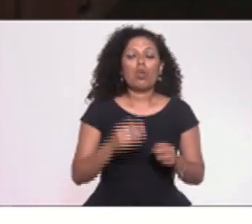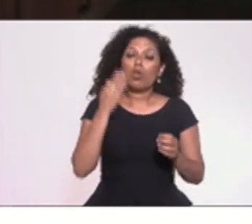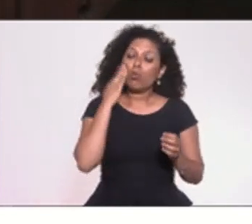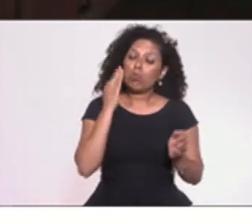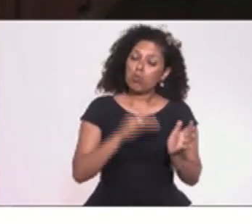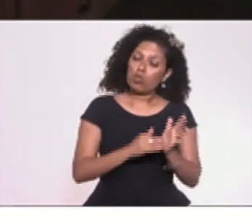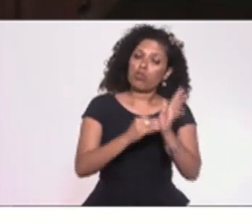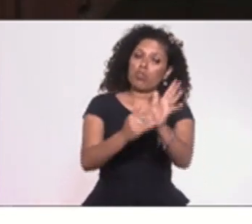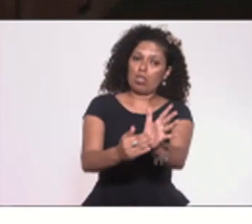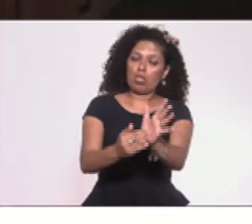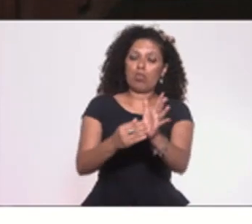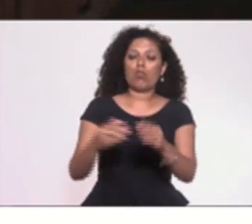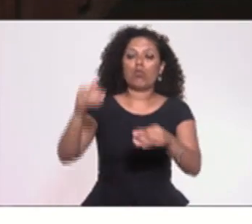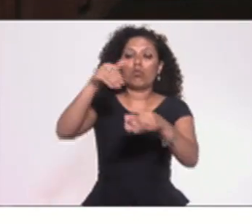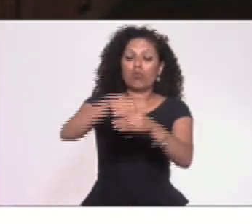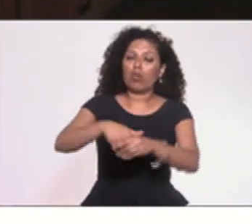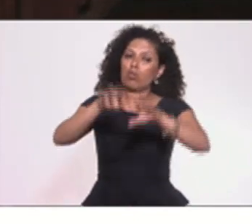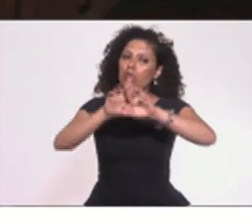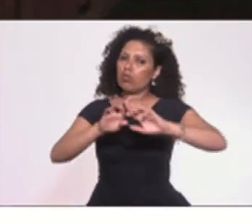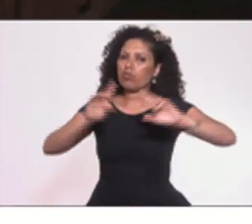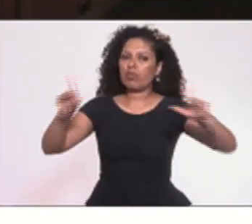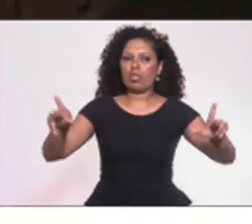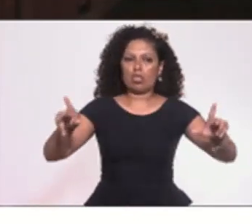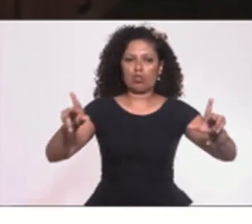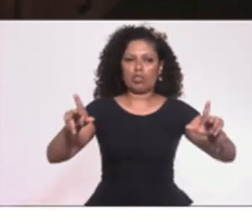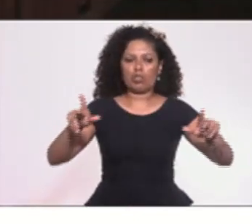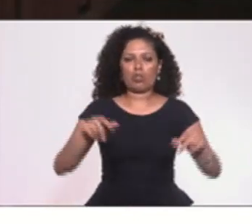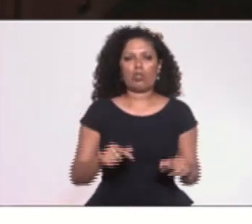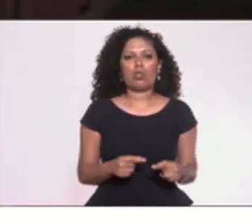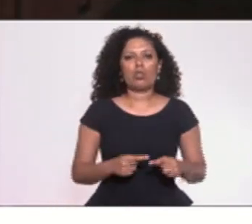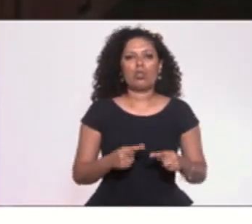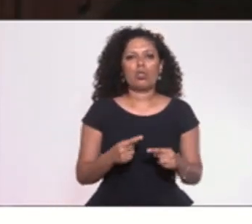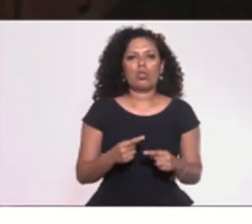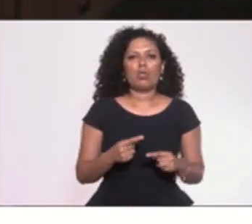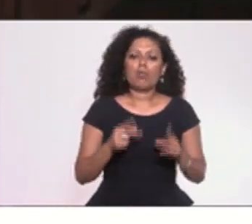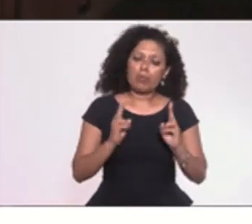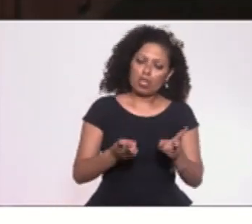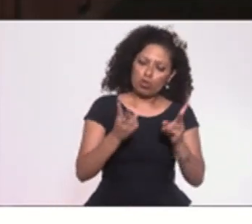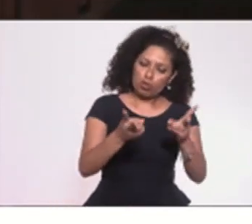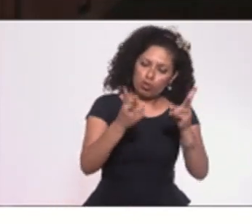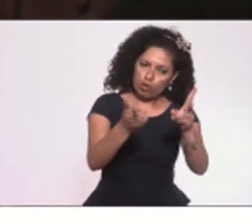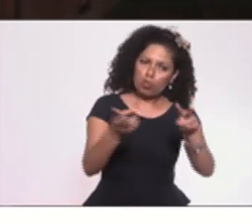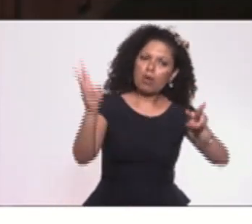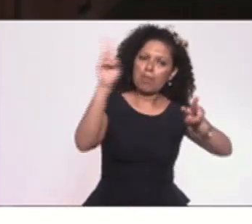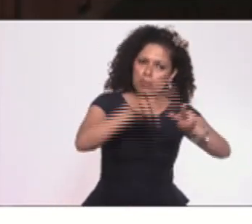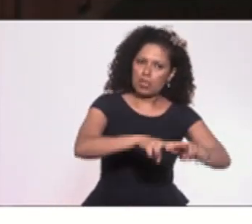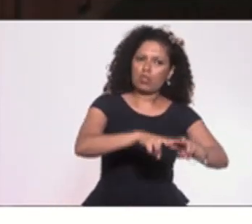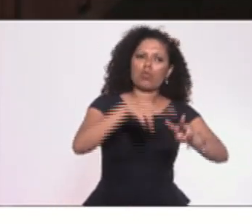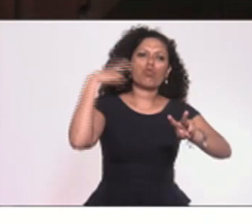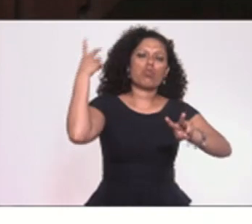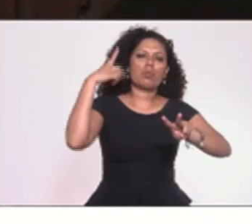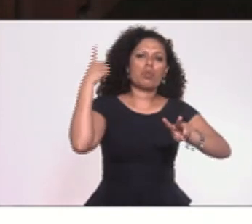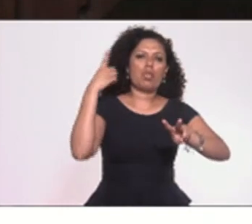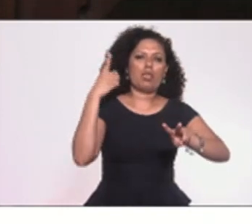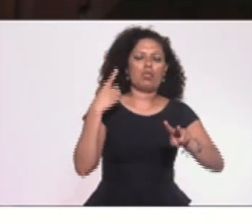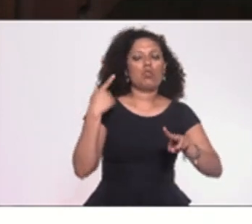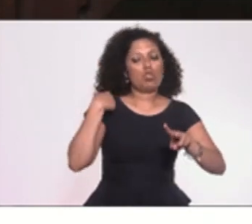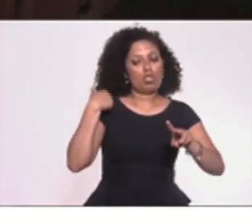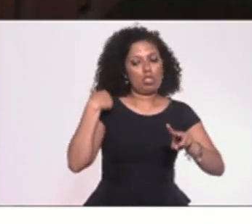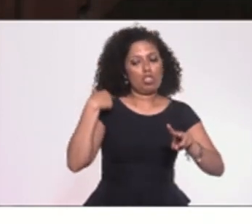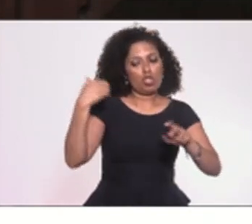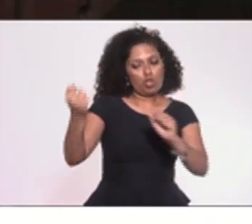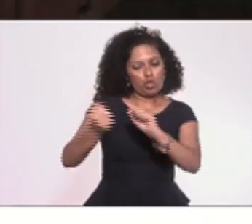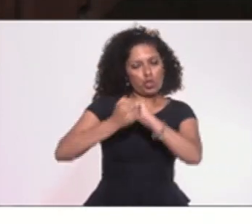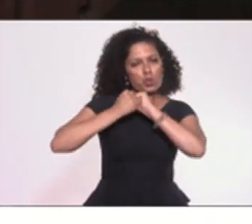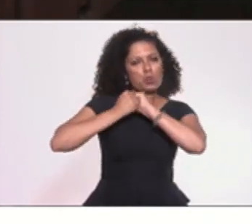Apresentei o voto divergente pela manutenção das prisões e fui acompanhado